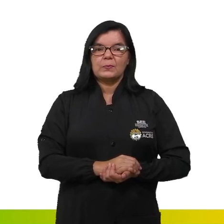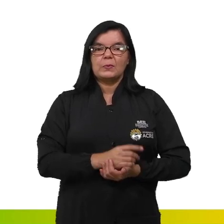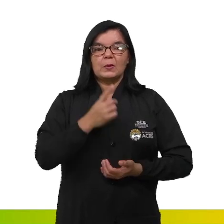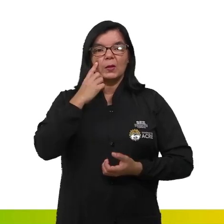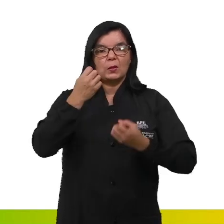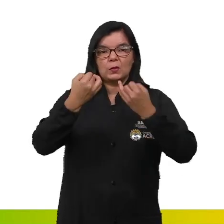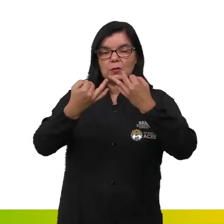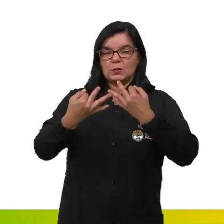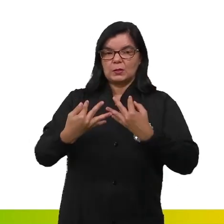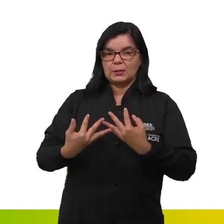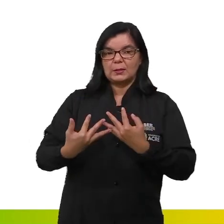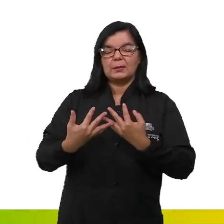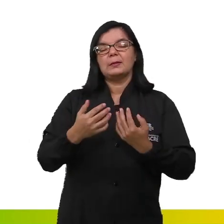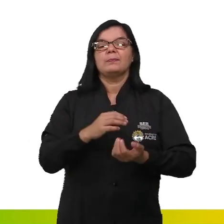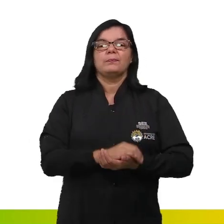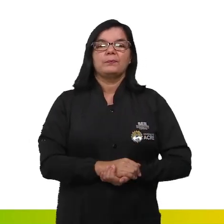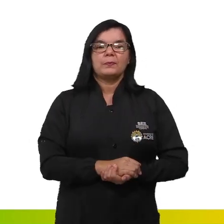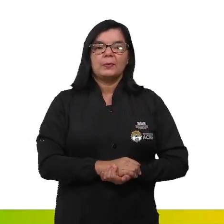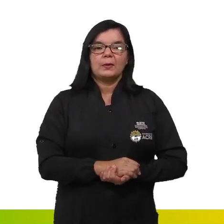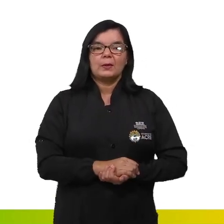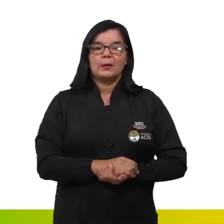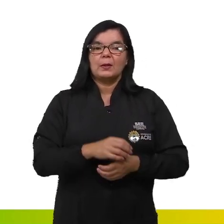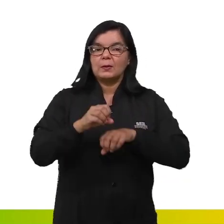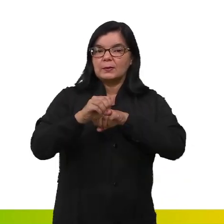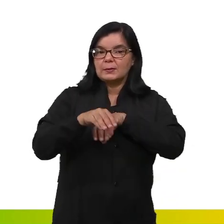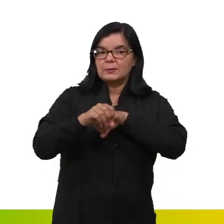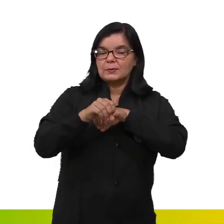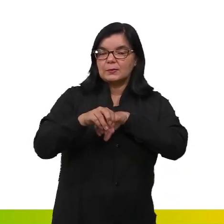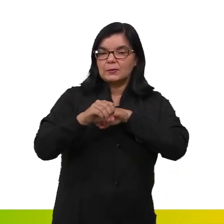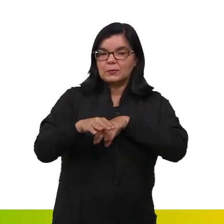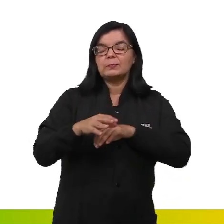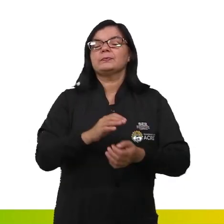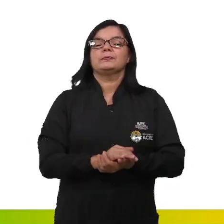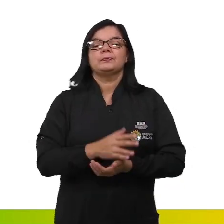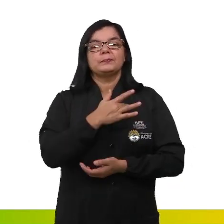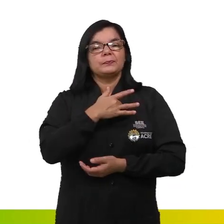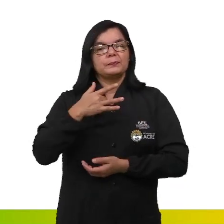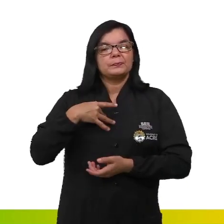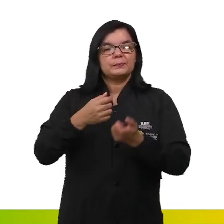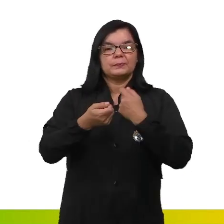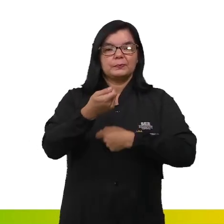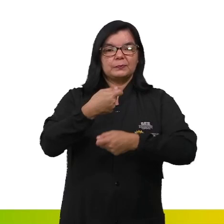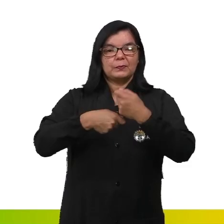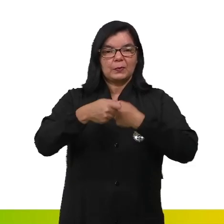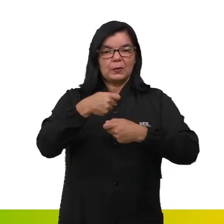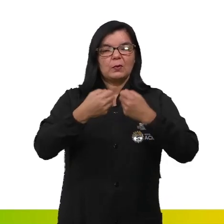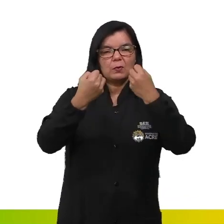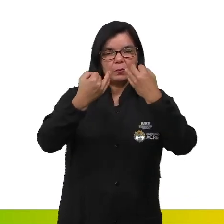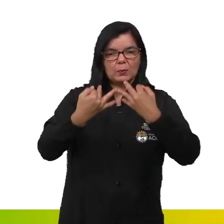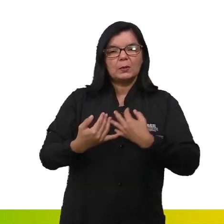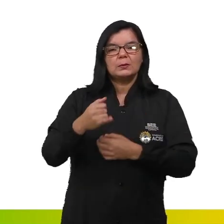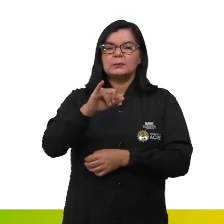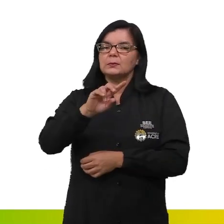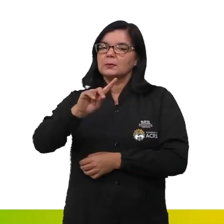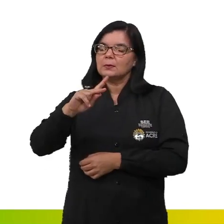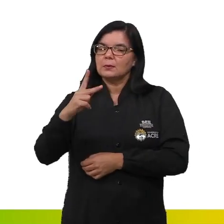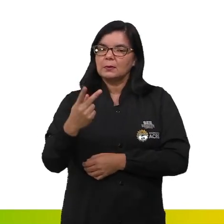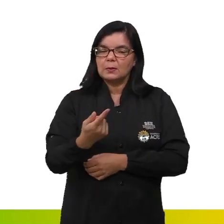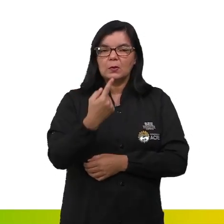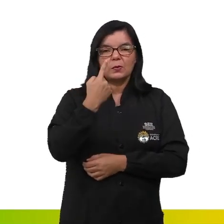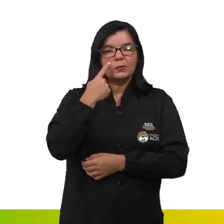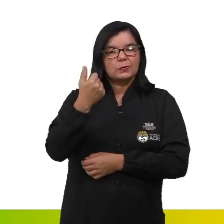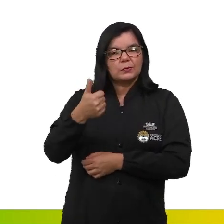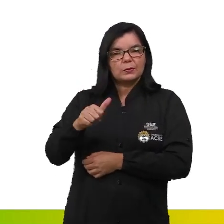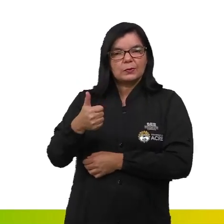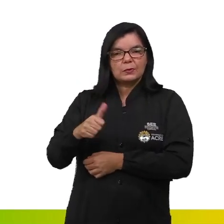Comentário aqui da alternativa D. Educação, saúde e economia. Vamos entender aqui um pouco sobre o IDH? Olha na